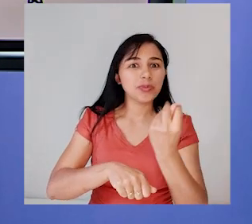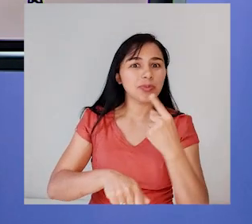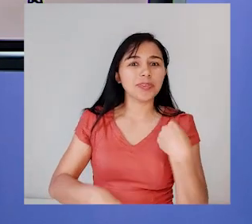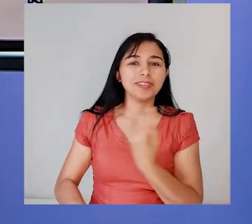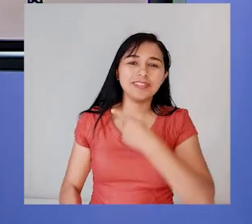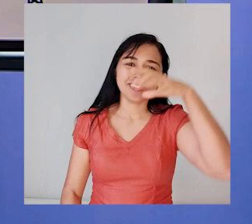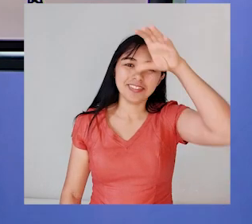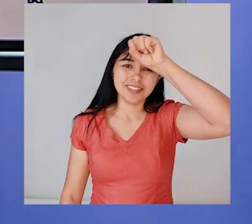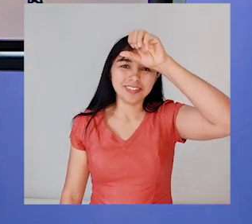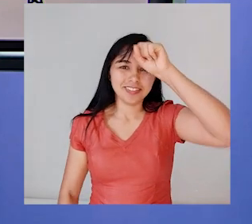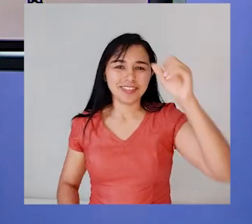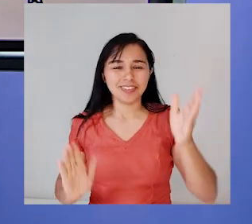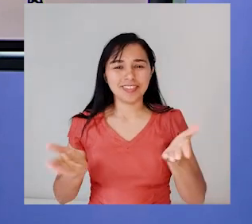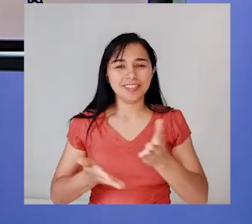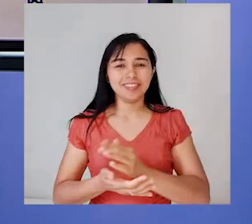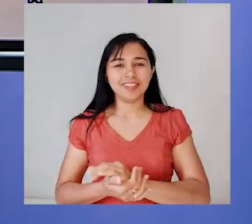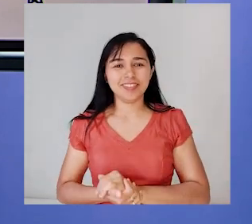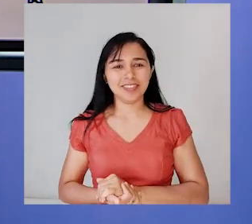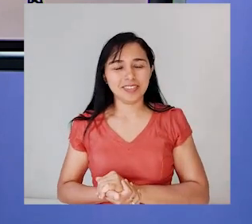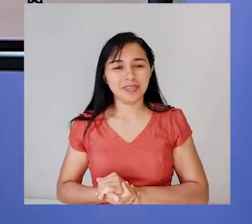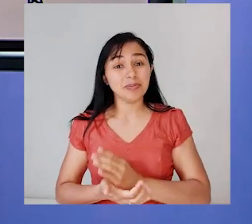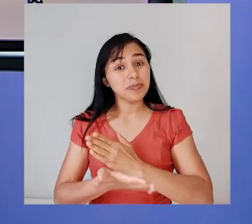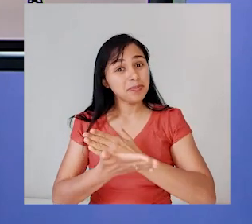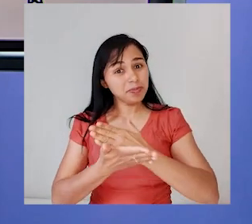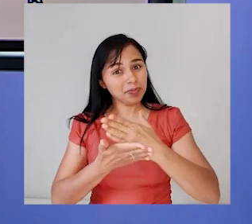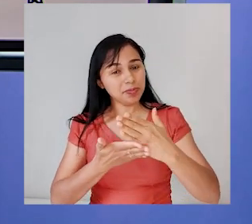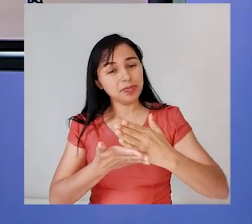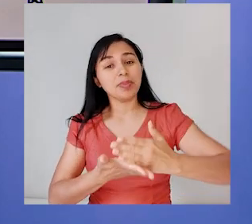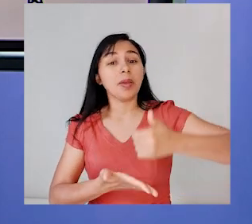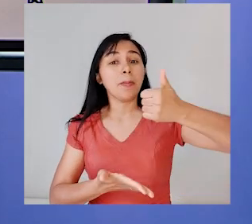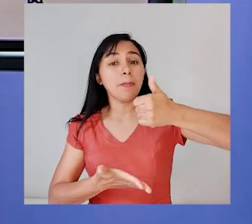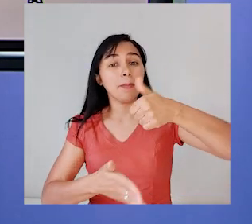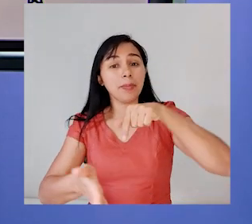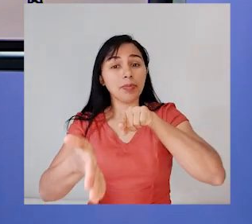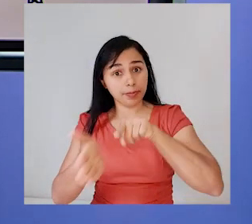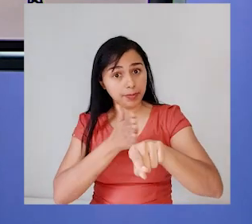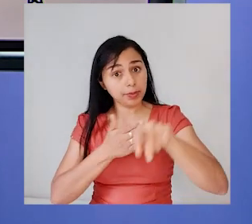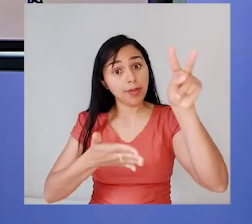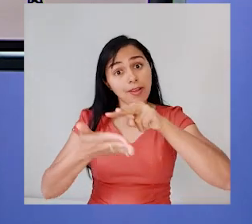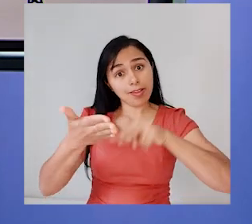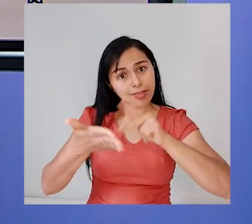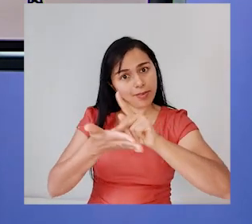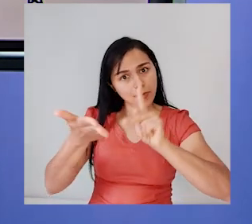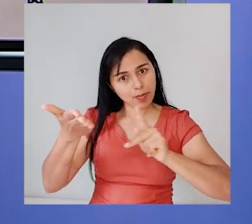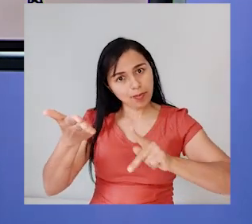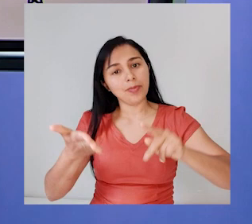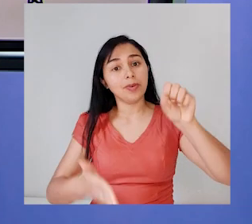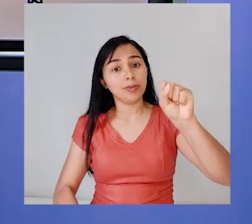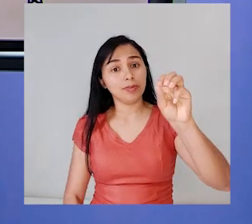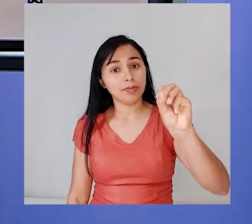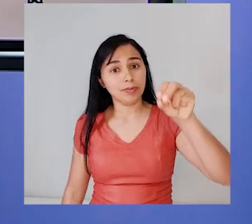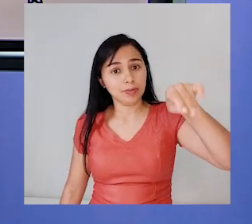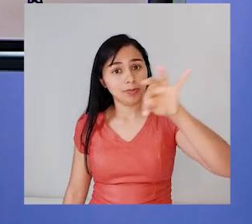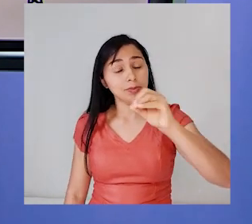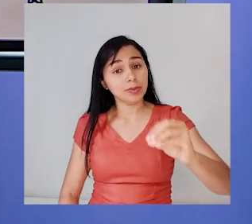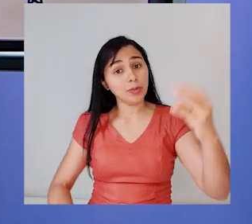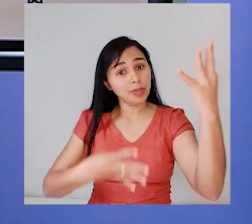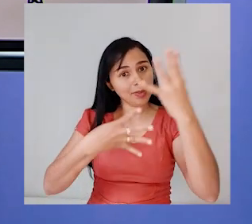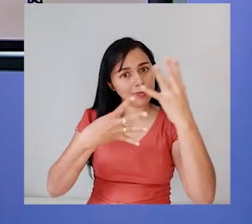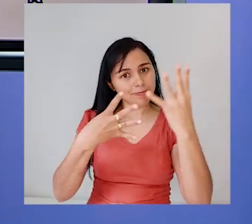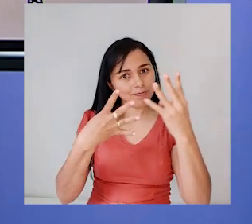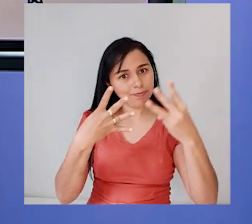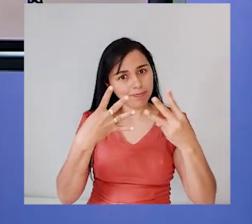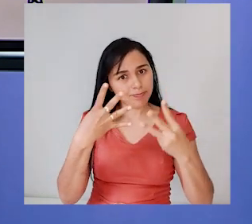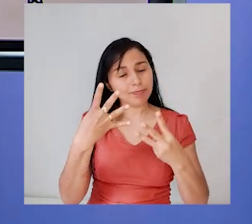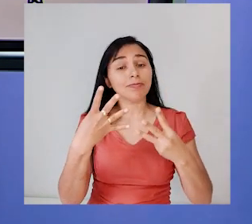hoje. Começando pela primeira questão, leia abaixo o poema Soneto de Separação, de Vinícius